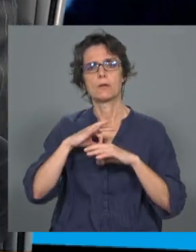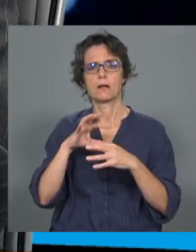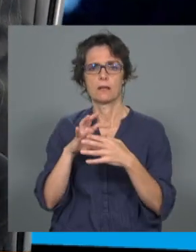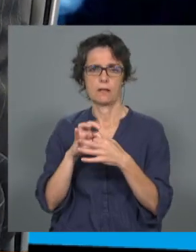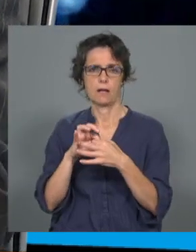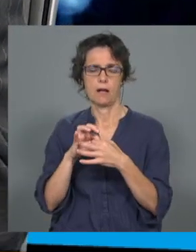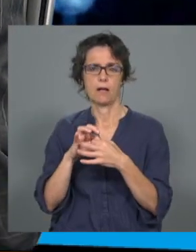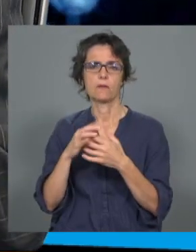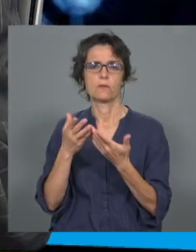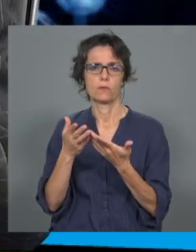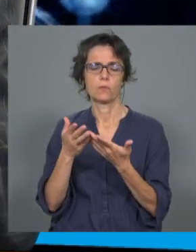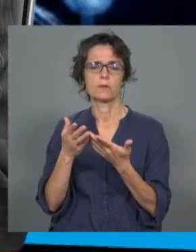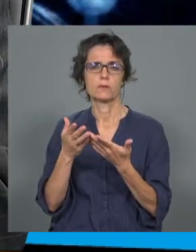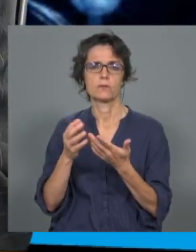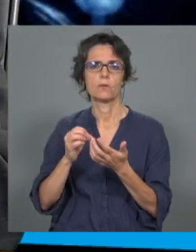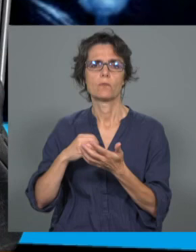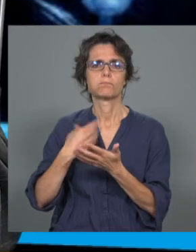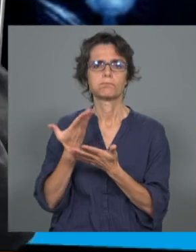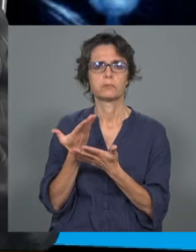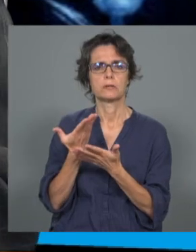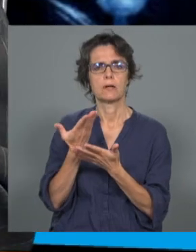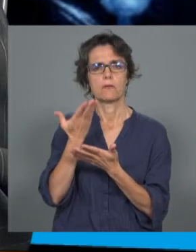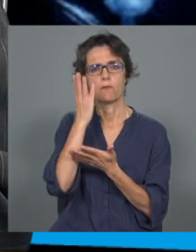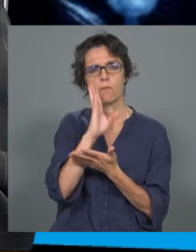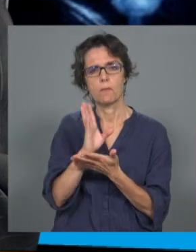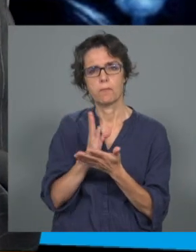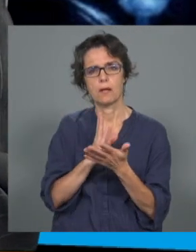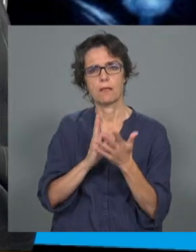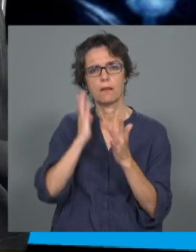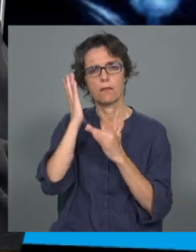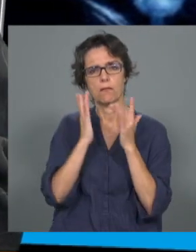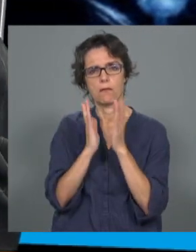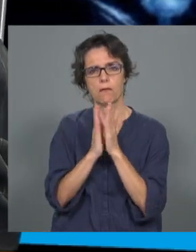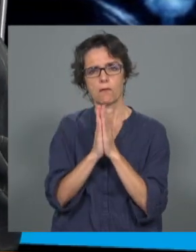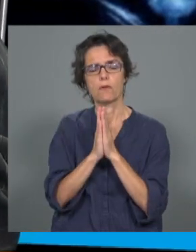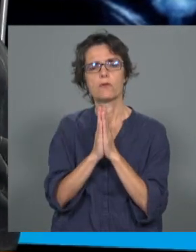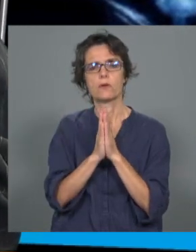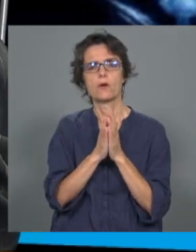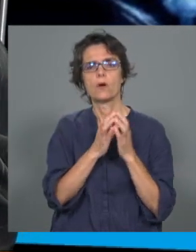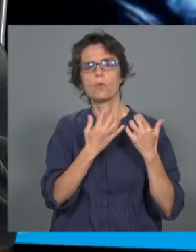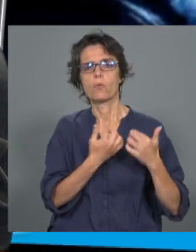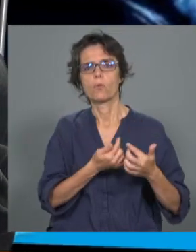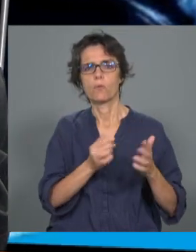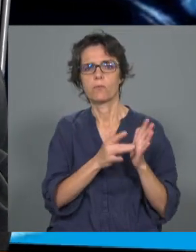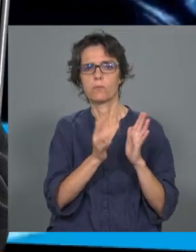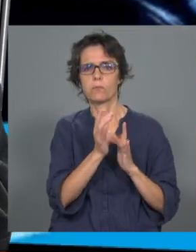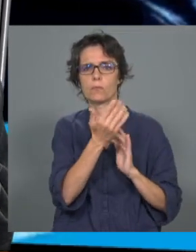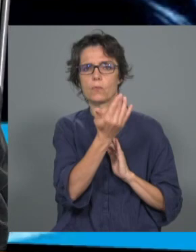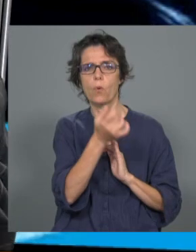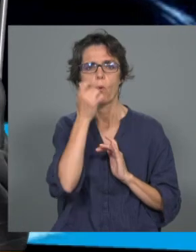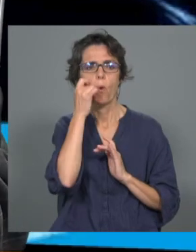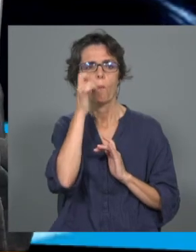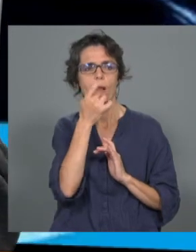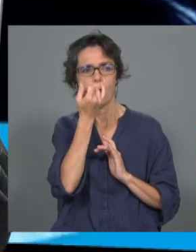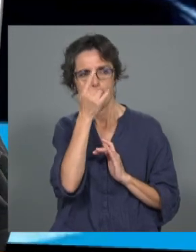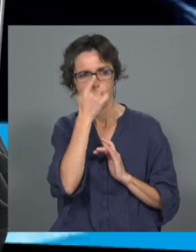a devoção, a piedade e a tradição teológica à volta do coração de Jesus, a humanidade de Jesus. Eu gosto muito de